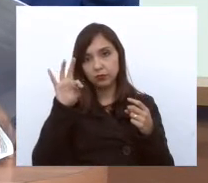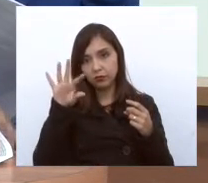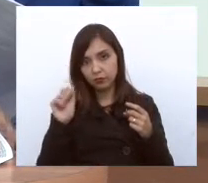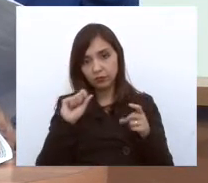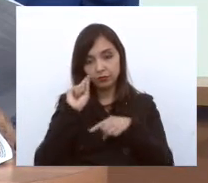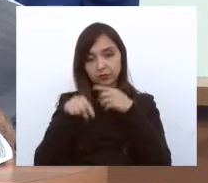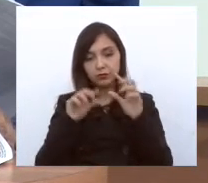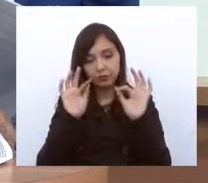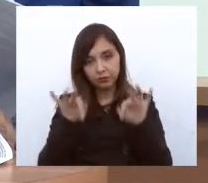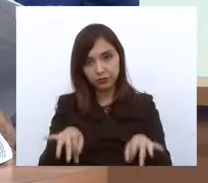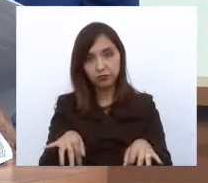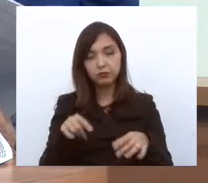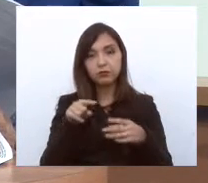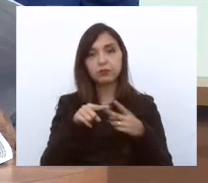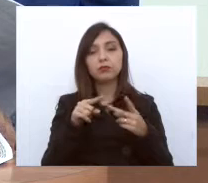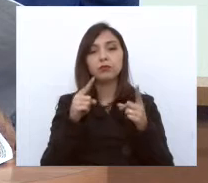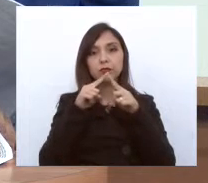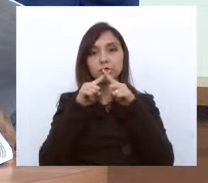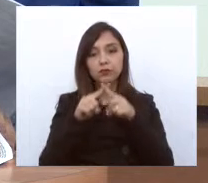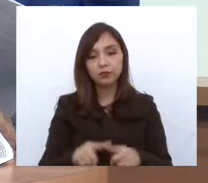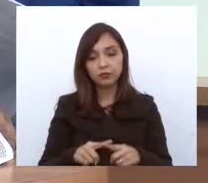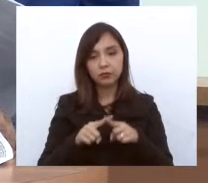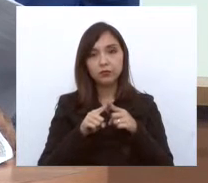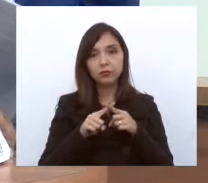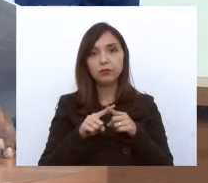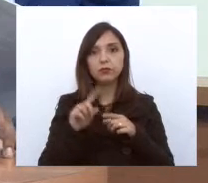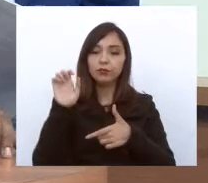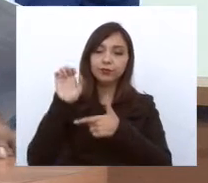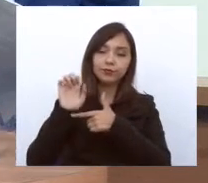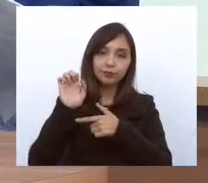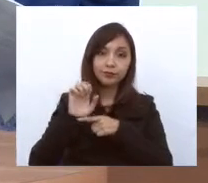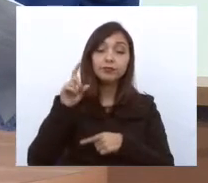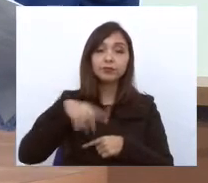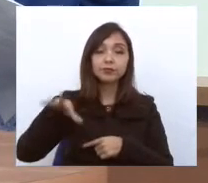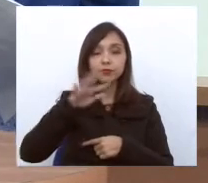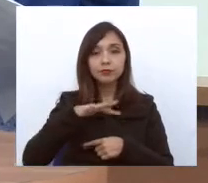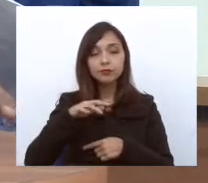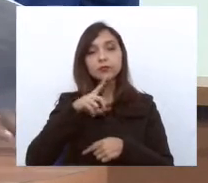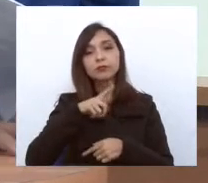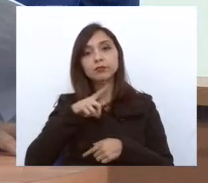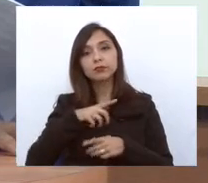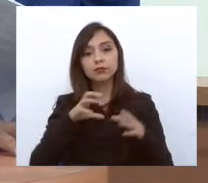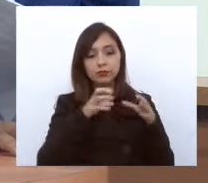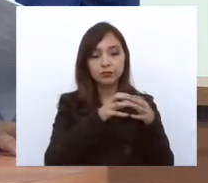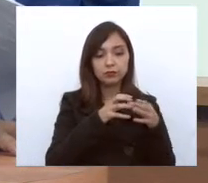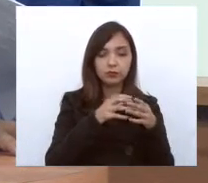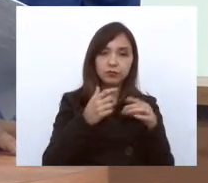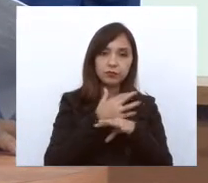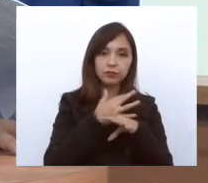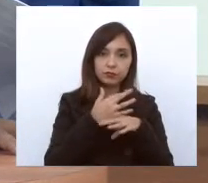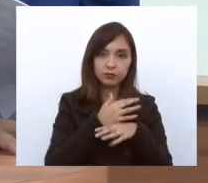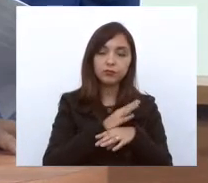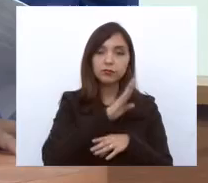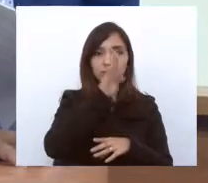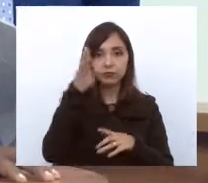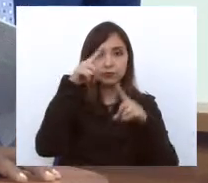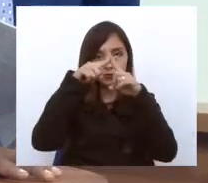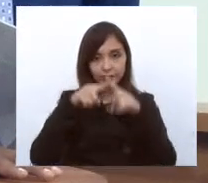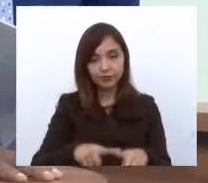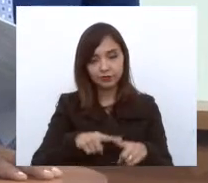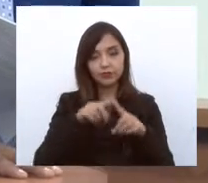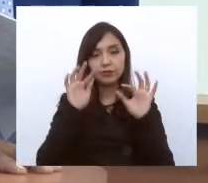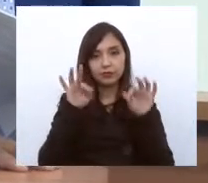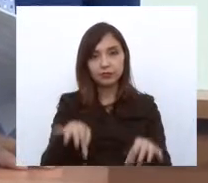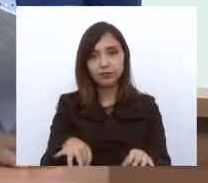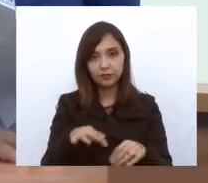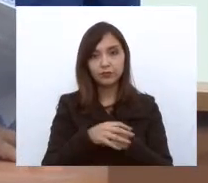final, a final do campeonato amador do estado, onde temos um time da nossa cidade disputando aí a final do